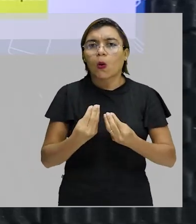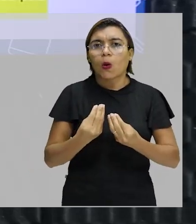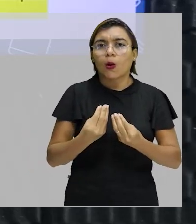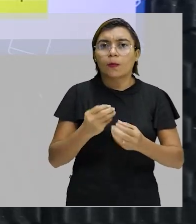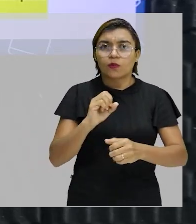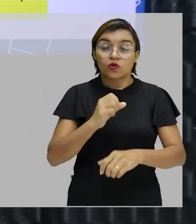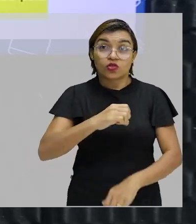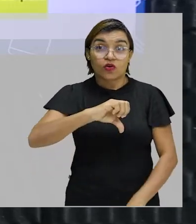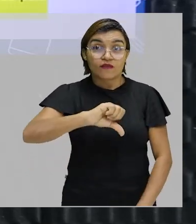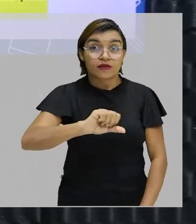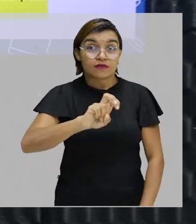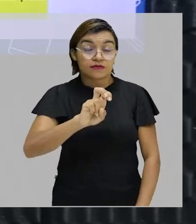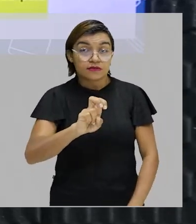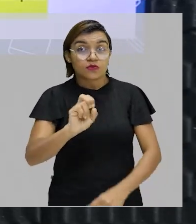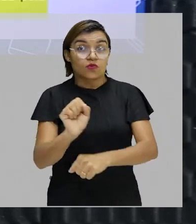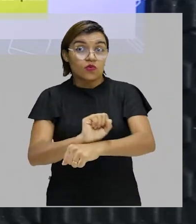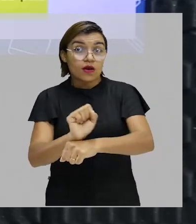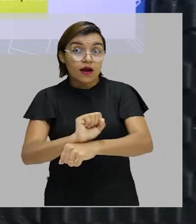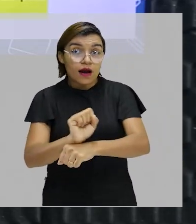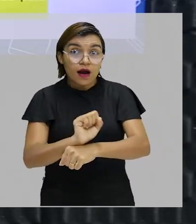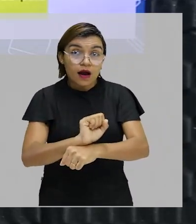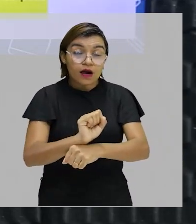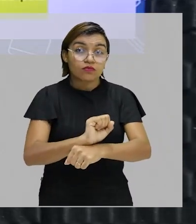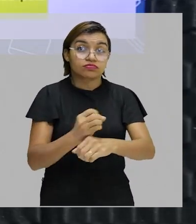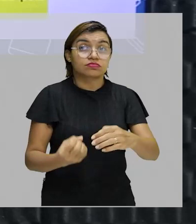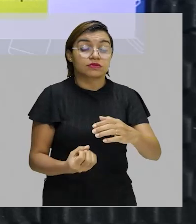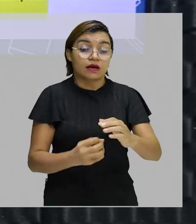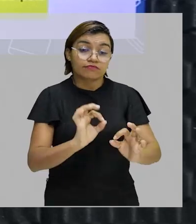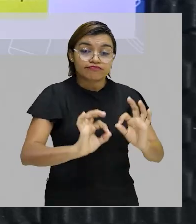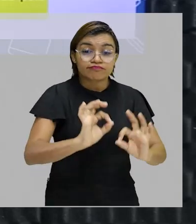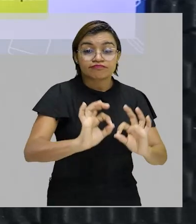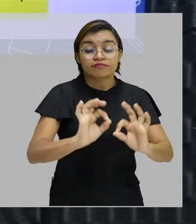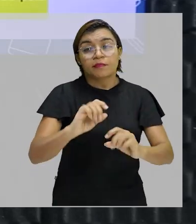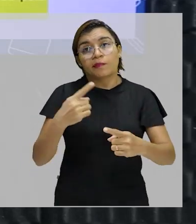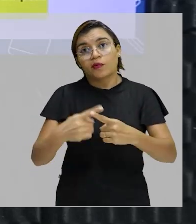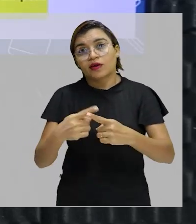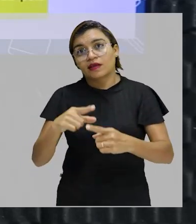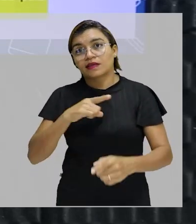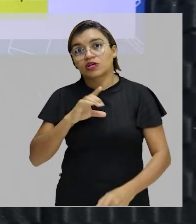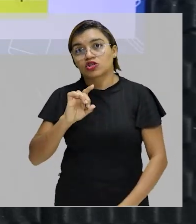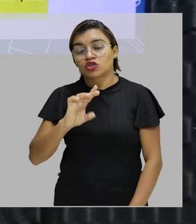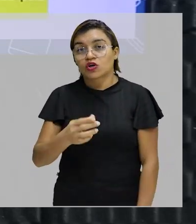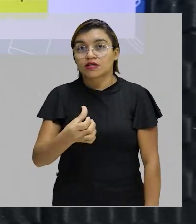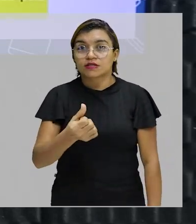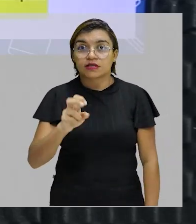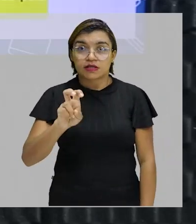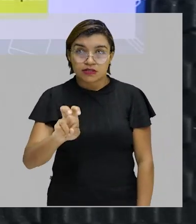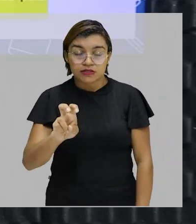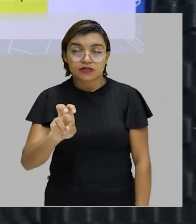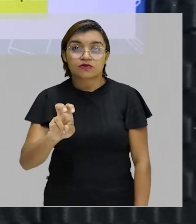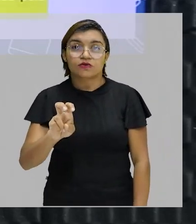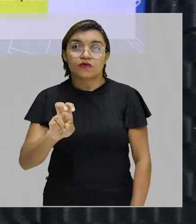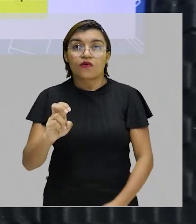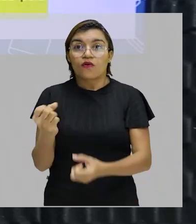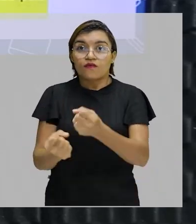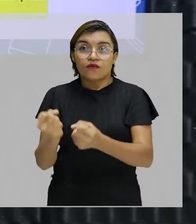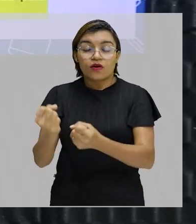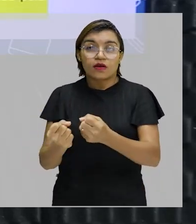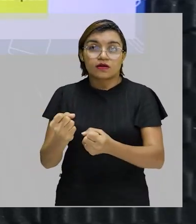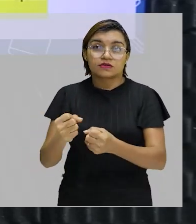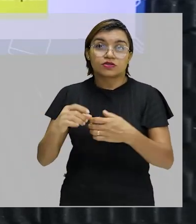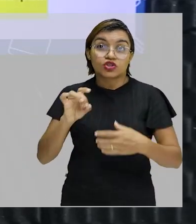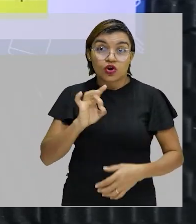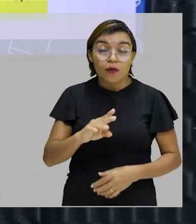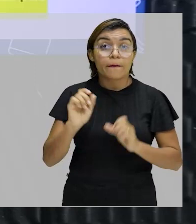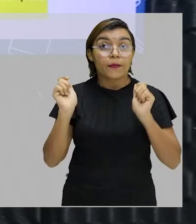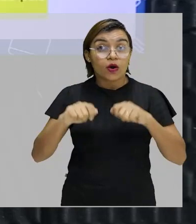95 carros, né? Porque nós temos 95 volantes. Serão apenas 63 veículos, como foi mostrado